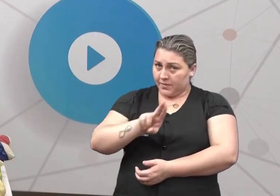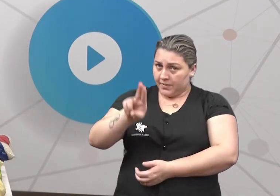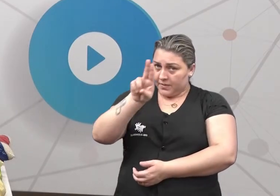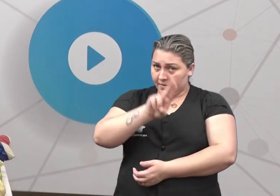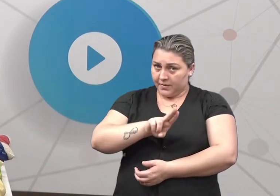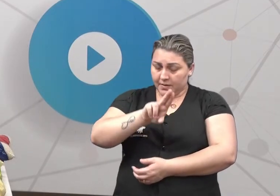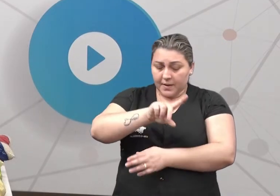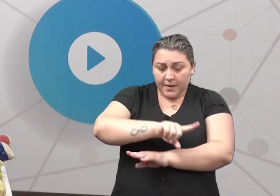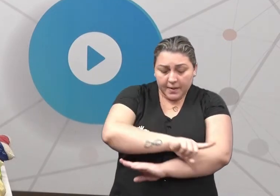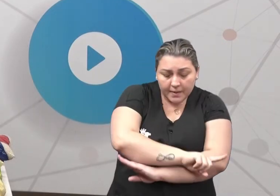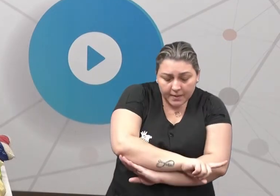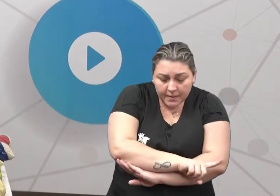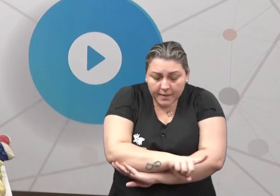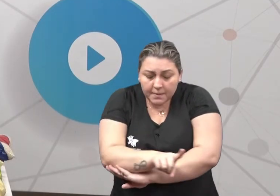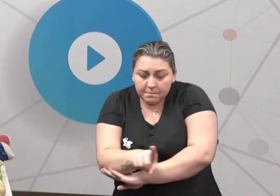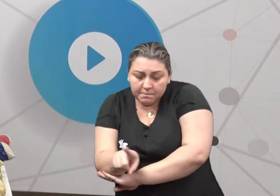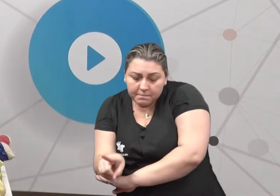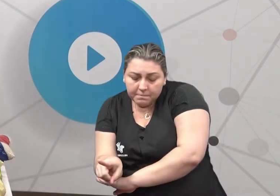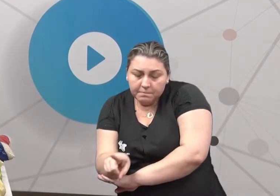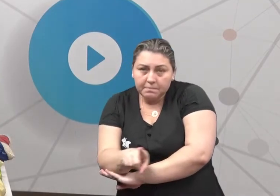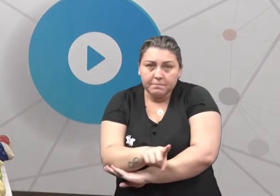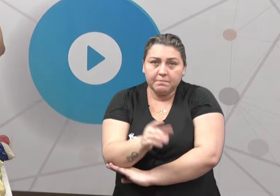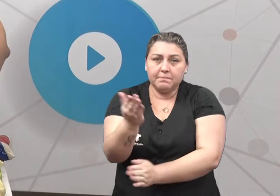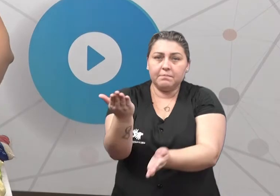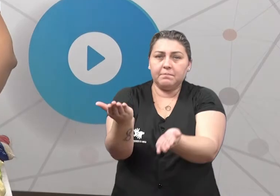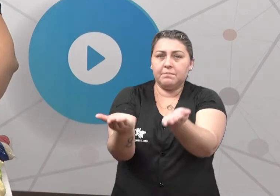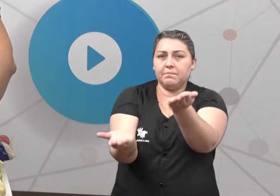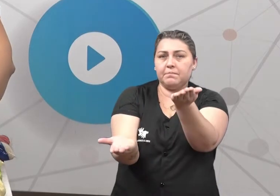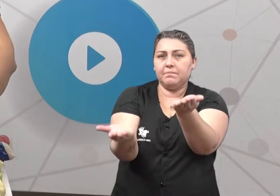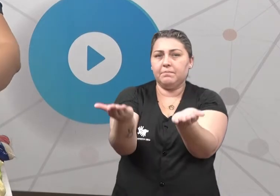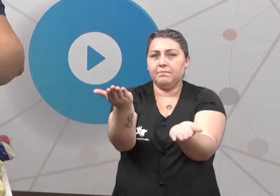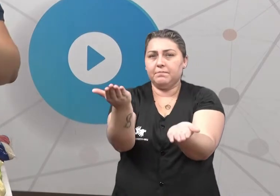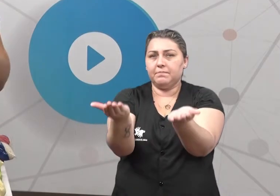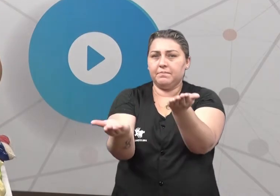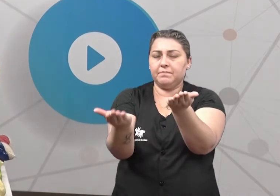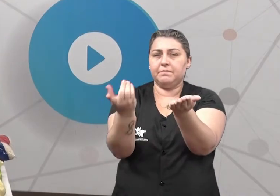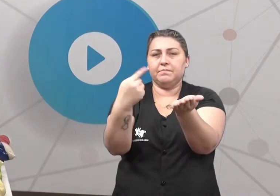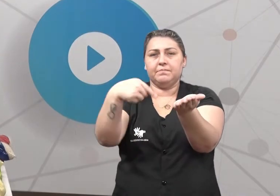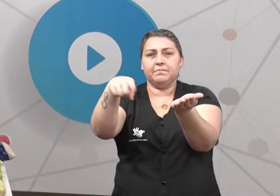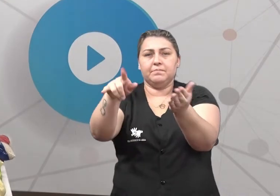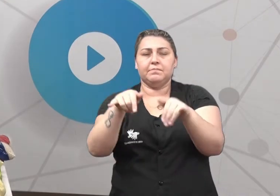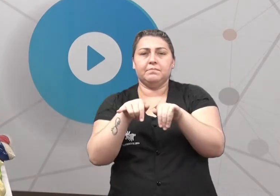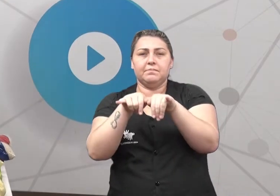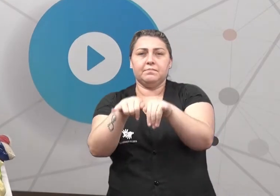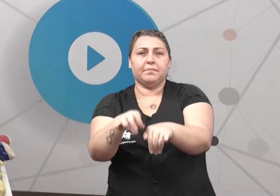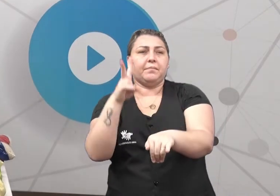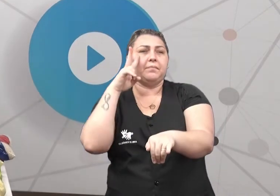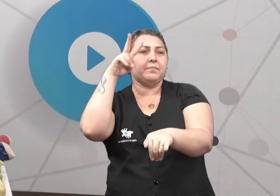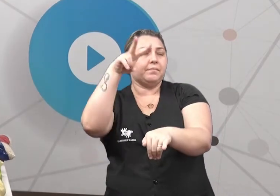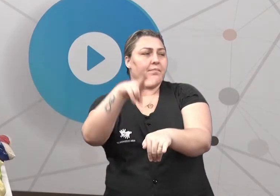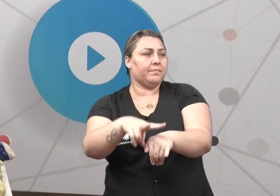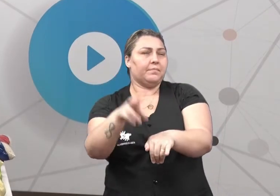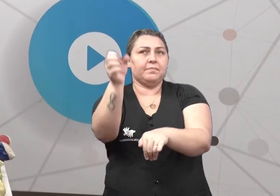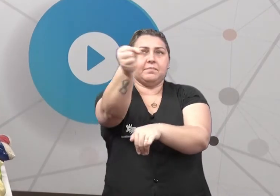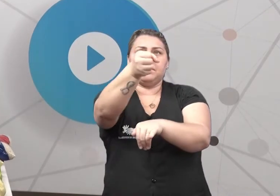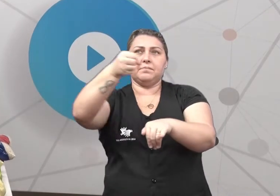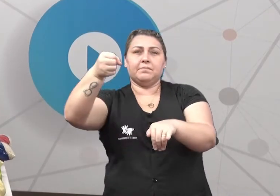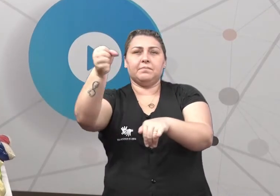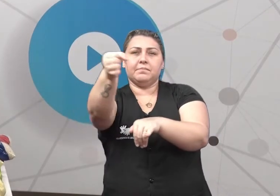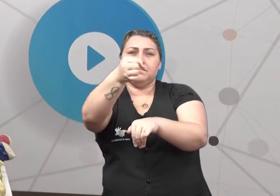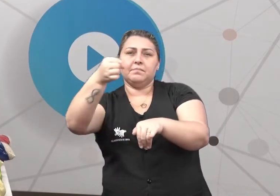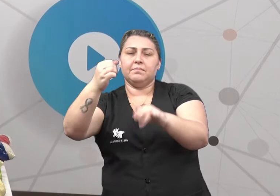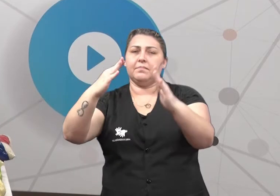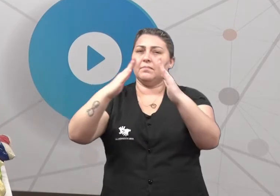nós utilizamos para medir é a balança. Nós vamos lá no mercado, se você olhar aí no armário da sua casa, na